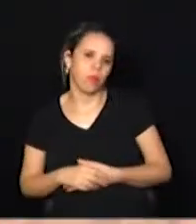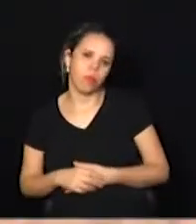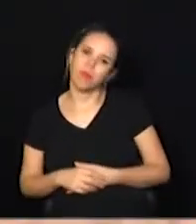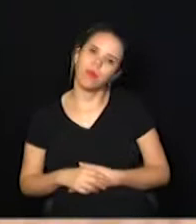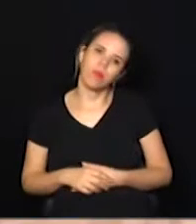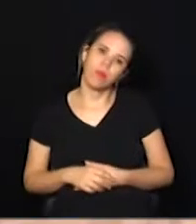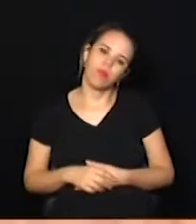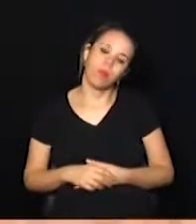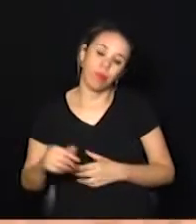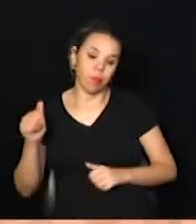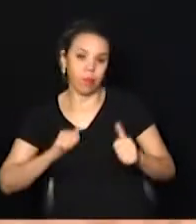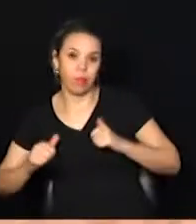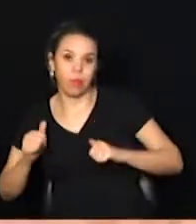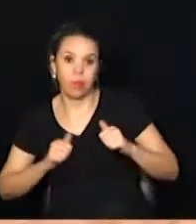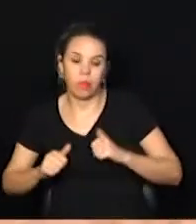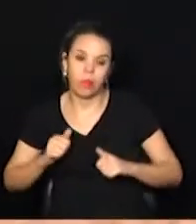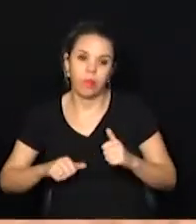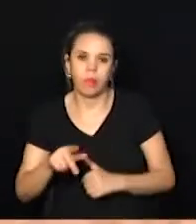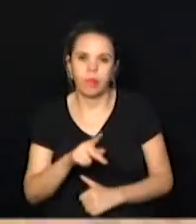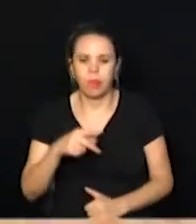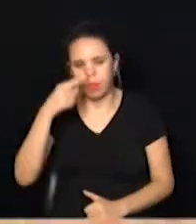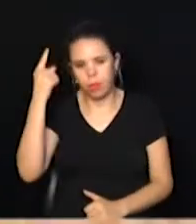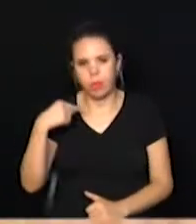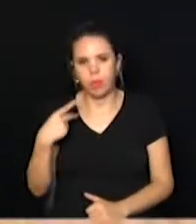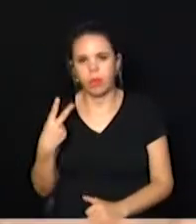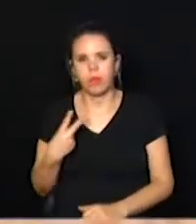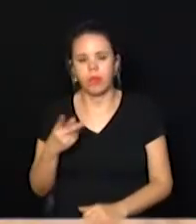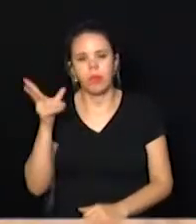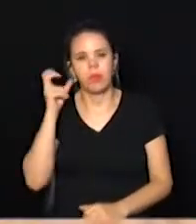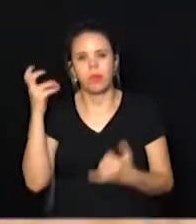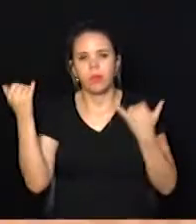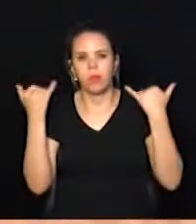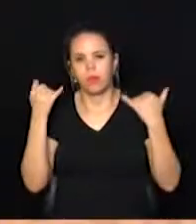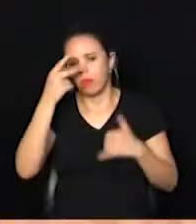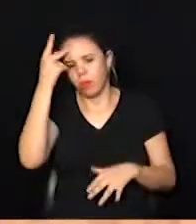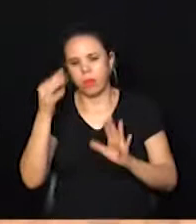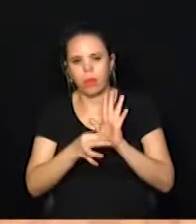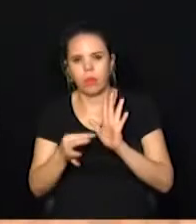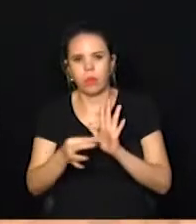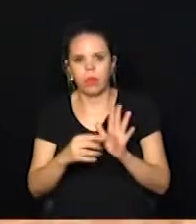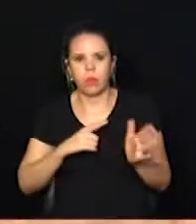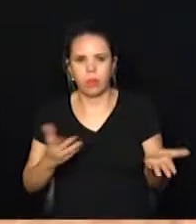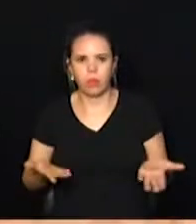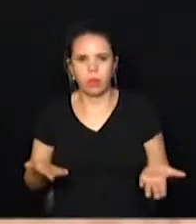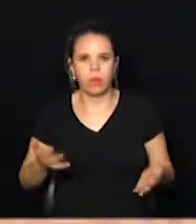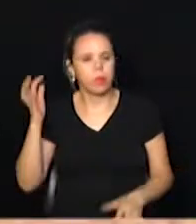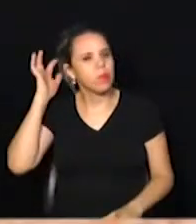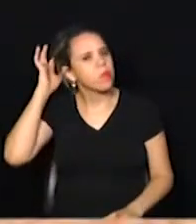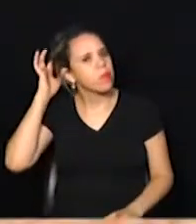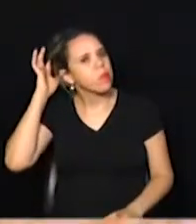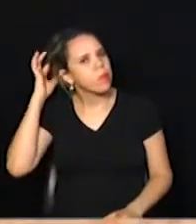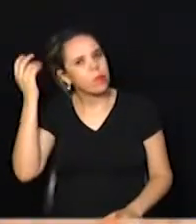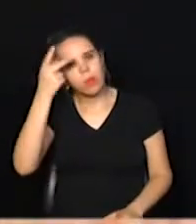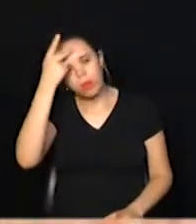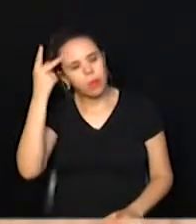com muita ansiedade, presidenta Paola, vereadores, para poder ouvir as falas que nós teremos aqui, de tanta gente que